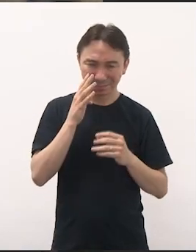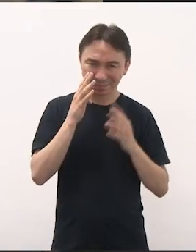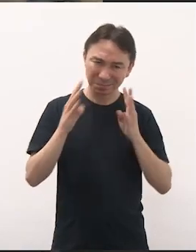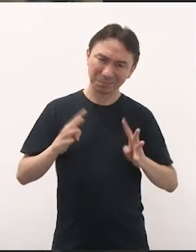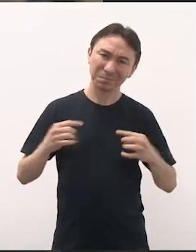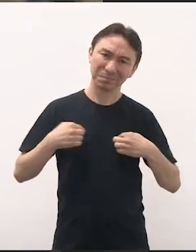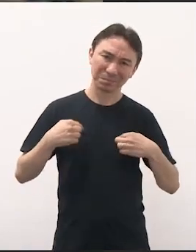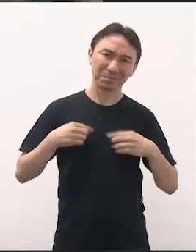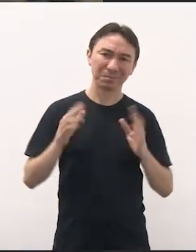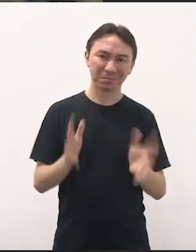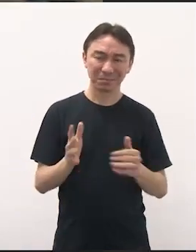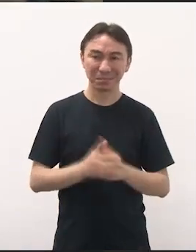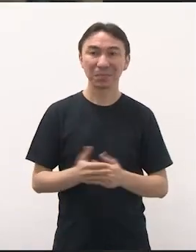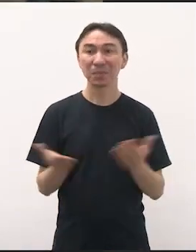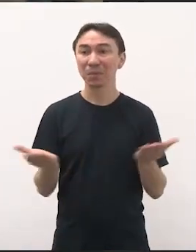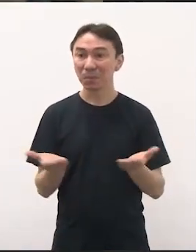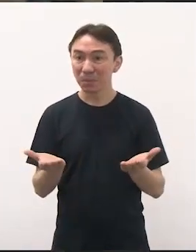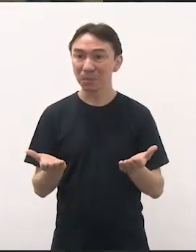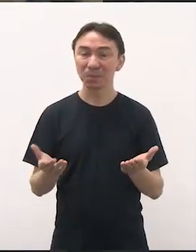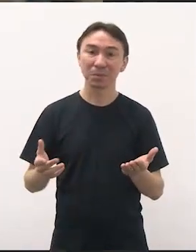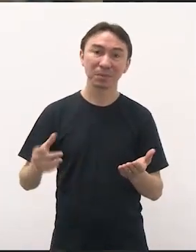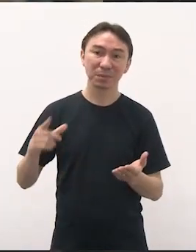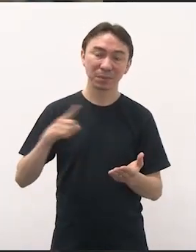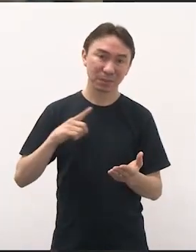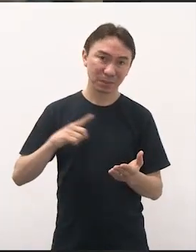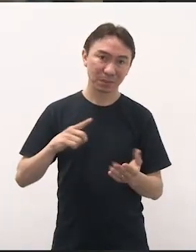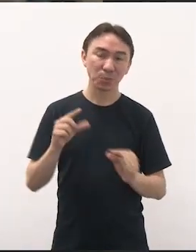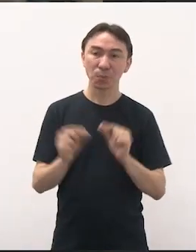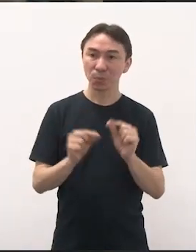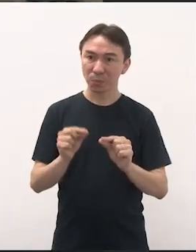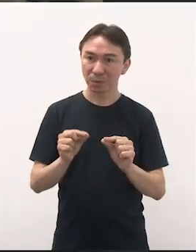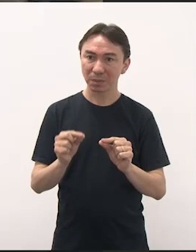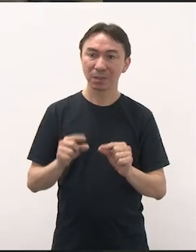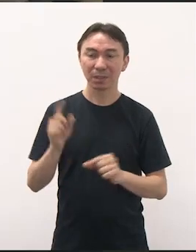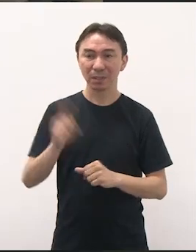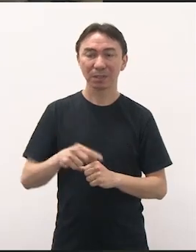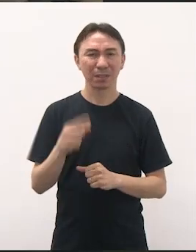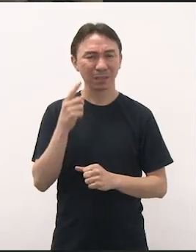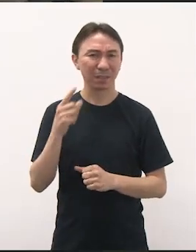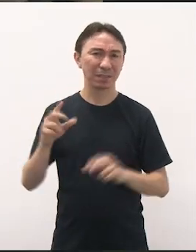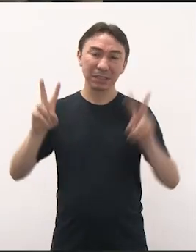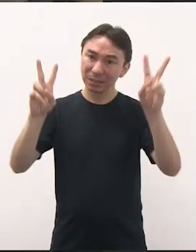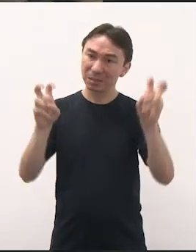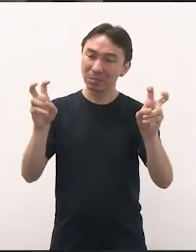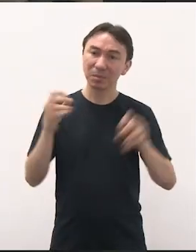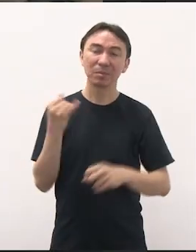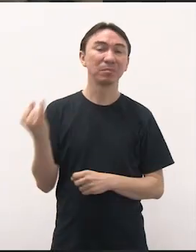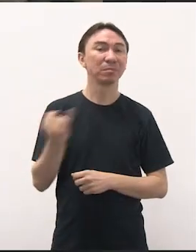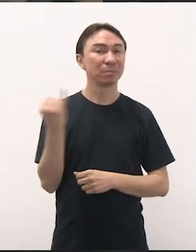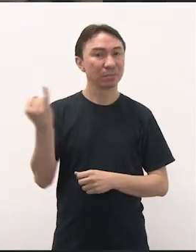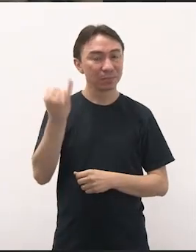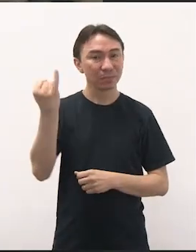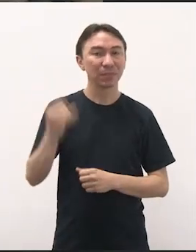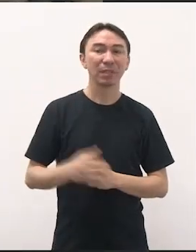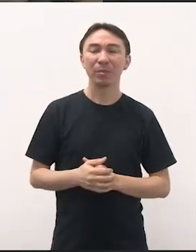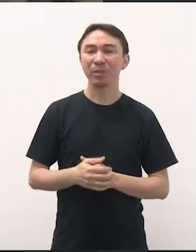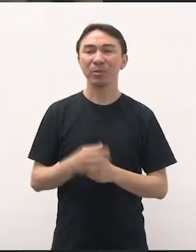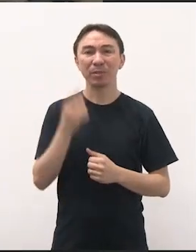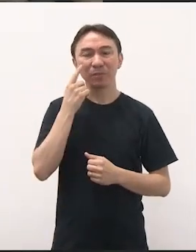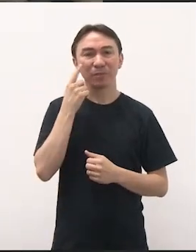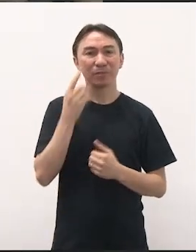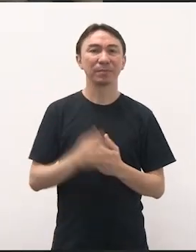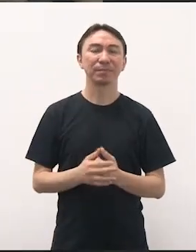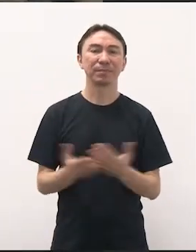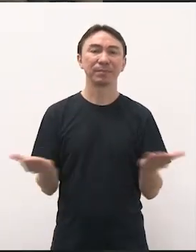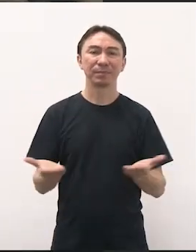vezes. Hoje, na TPC, nós vamos falar, então, sobre esse tema super importante, que tem relação com